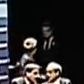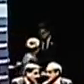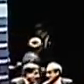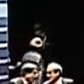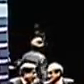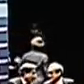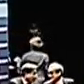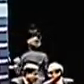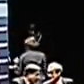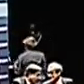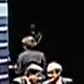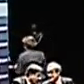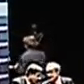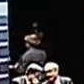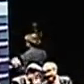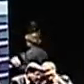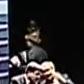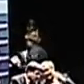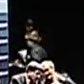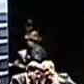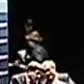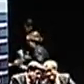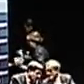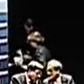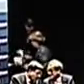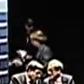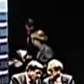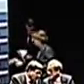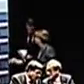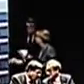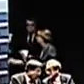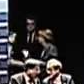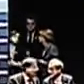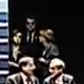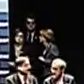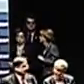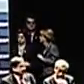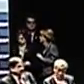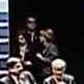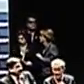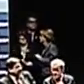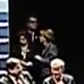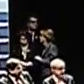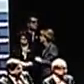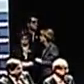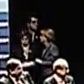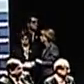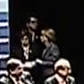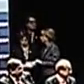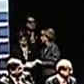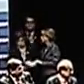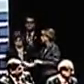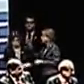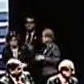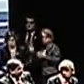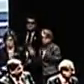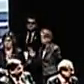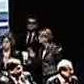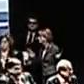iniciando este encontro, ouviremos o presidente da Federação e do Centro das Indústrias do Estado de São Paulo, Paulo Skaff.